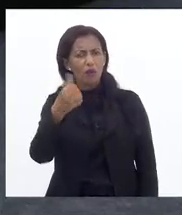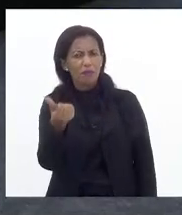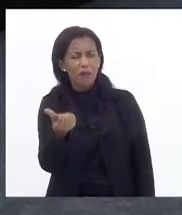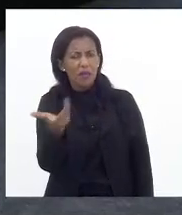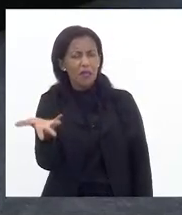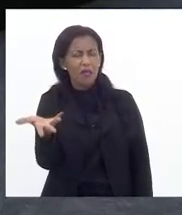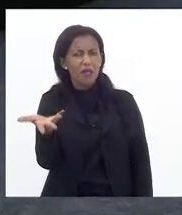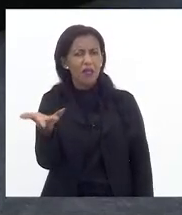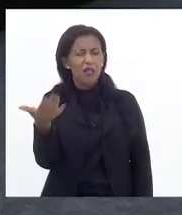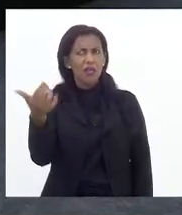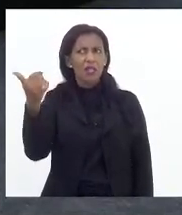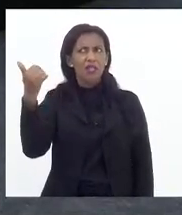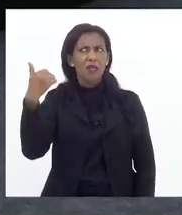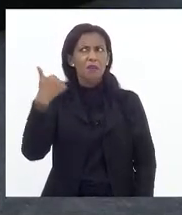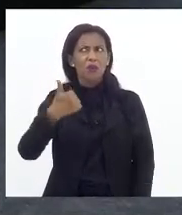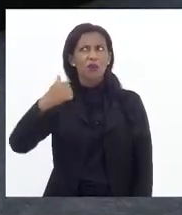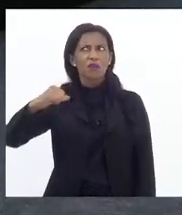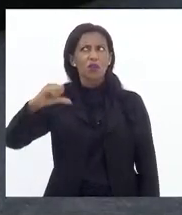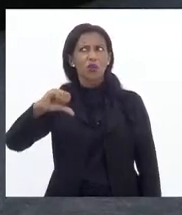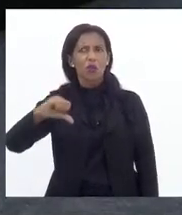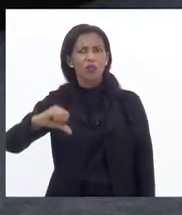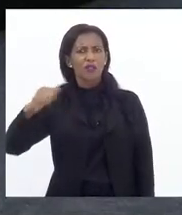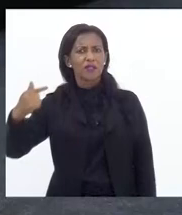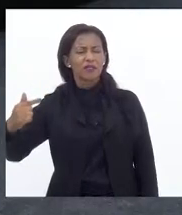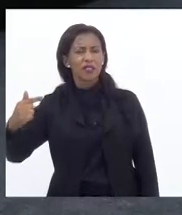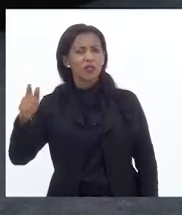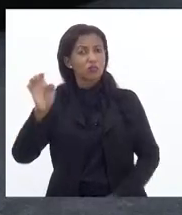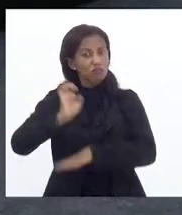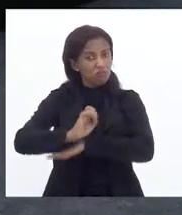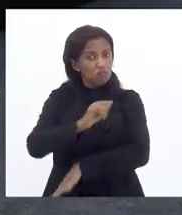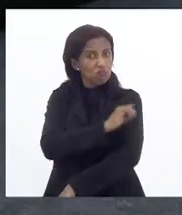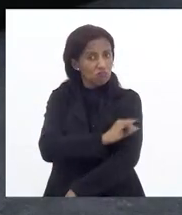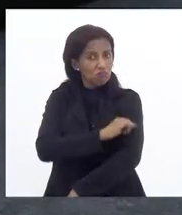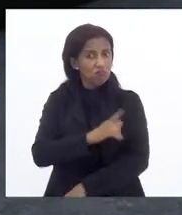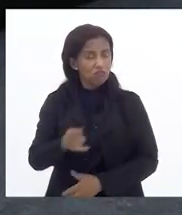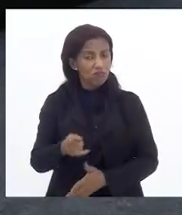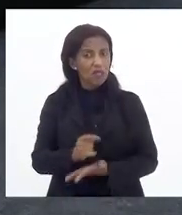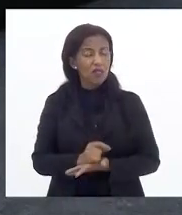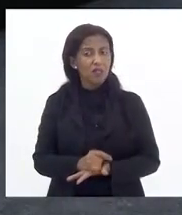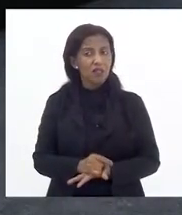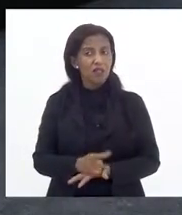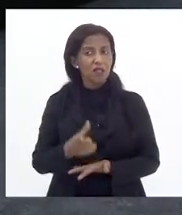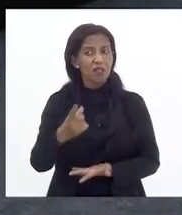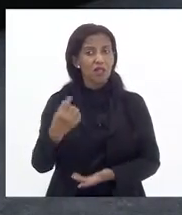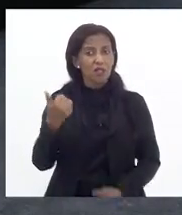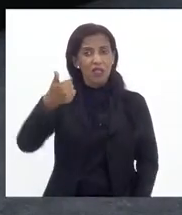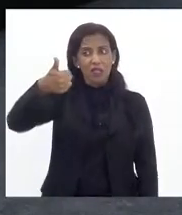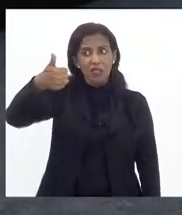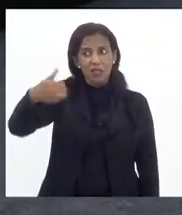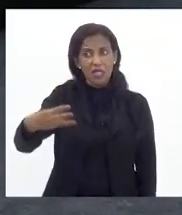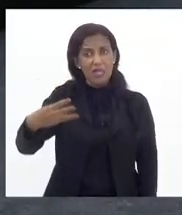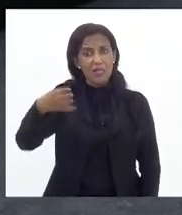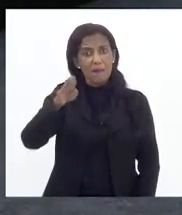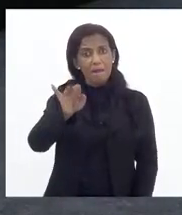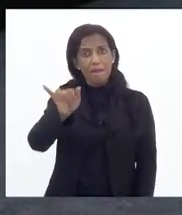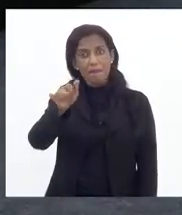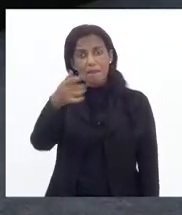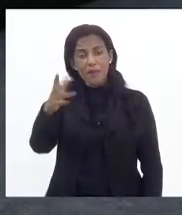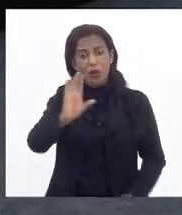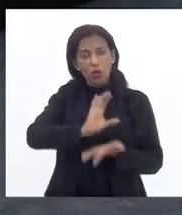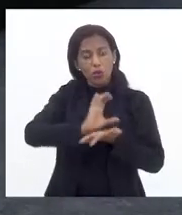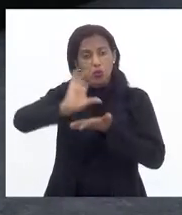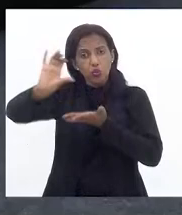dívida dos estados e 97 onde o estado do Rio de Janeiro refinanciou 13 milhões de 500